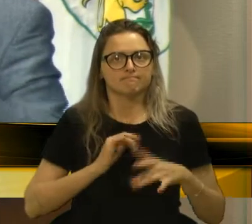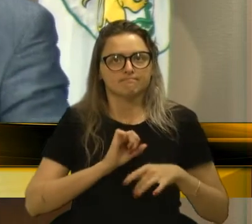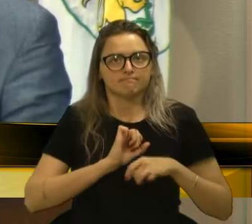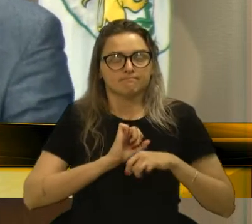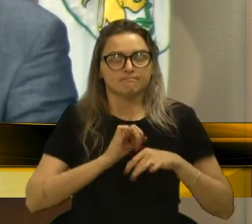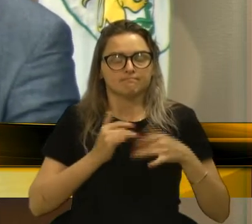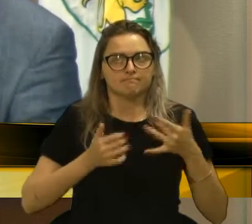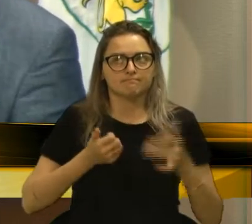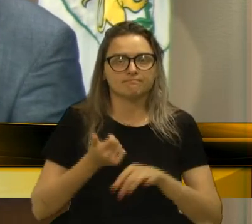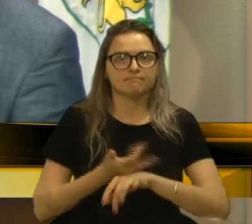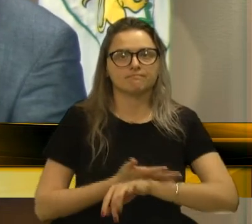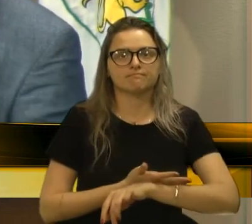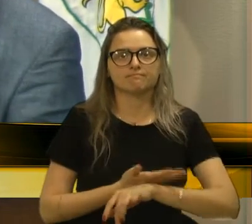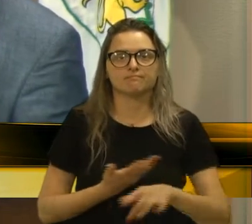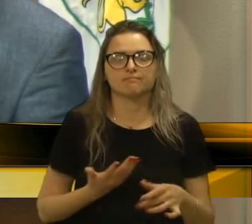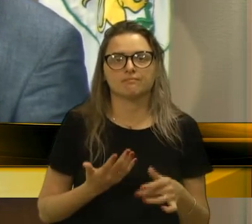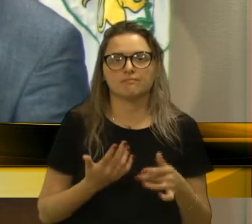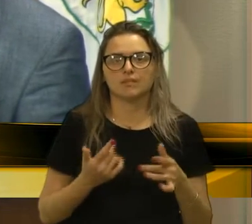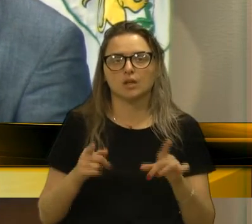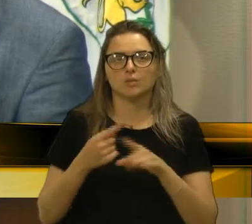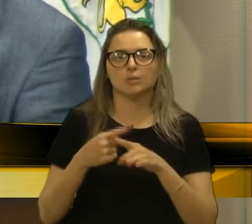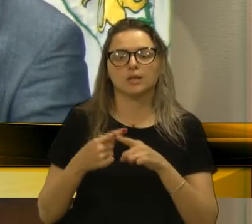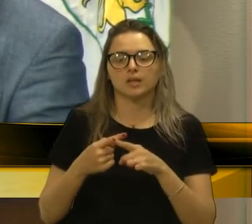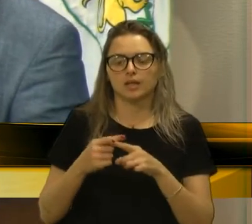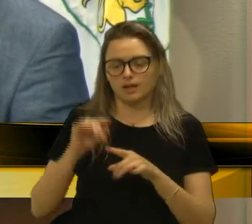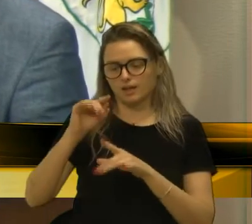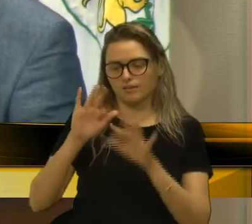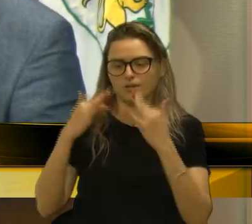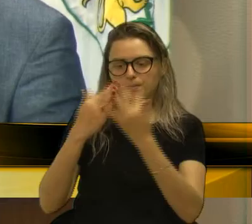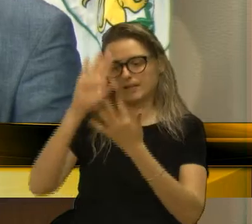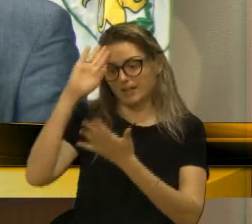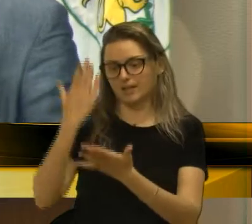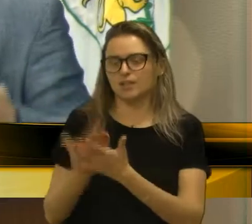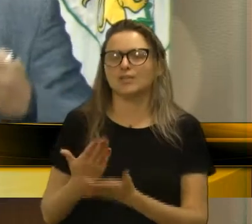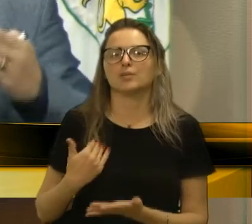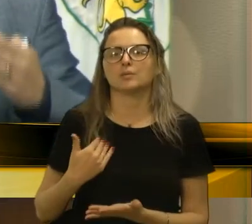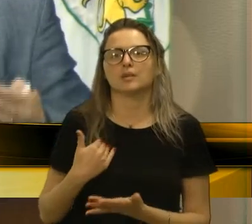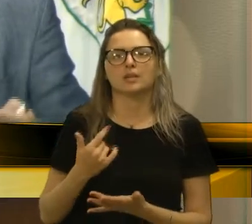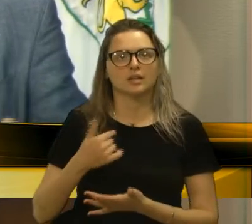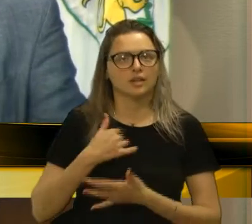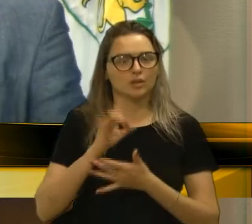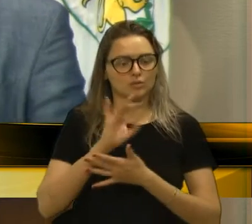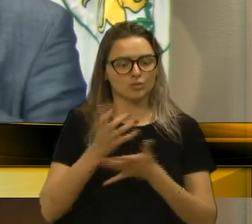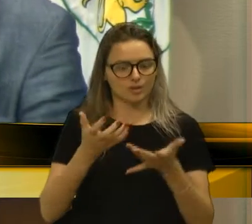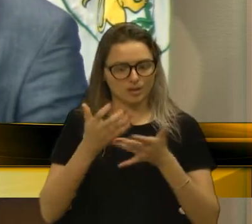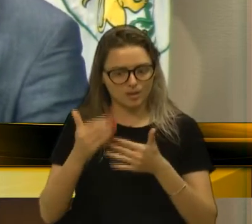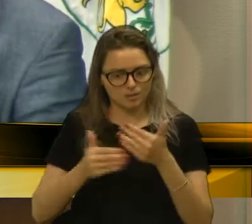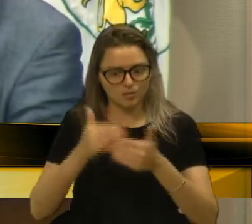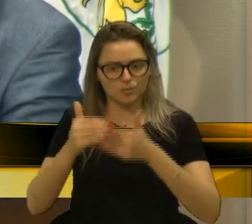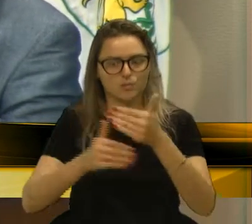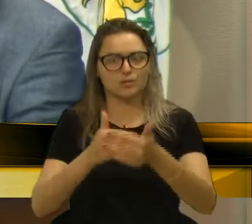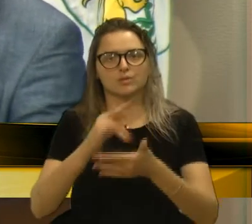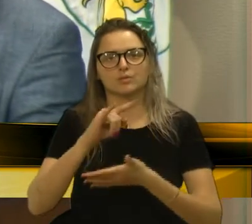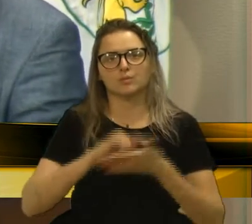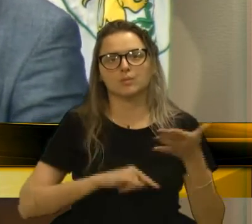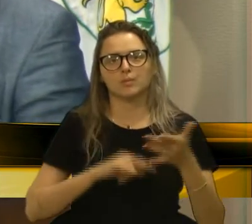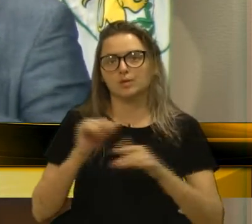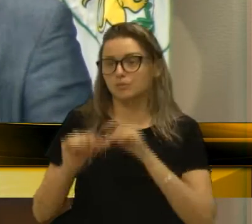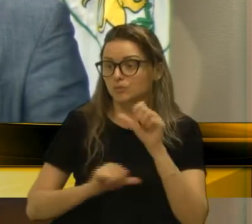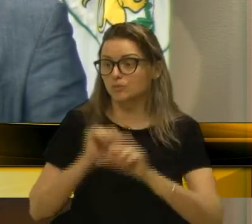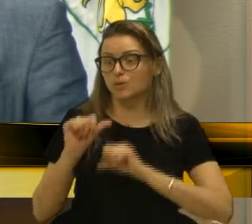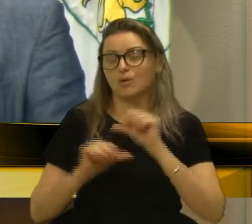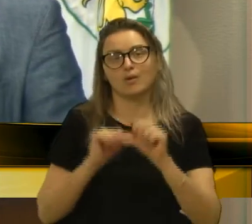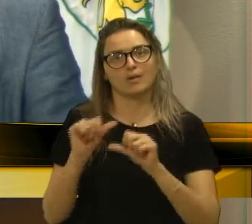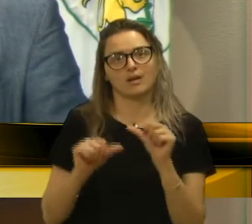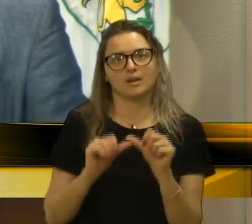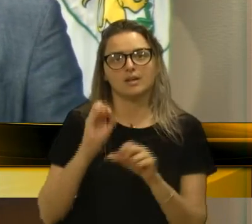pessoas depositam na gente uma esperança de que as coisas melhorem. O pai foi muito claro, eu quero só que esses procedimentos, esses protocolos sejam mudados. Se